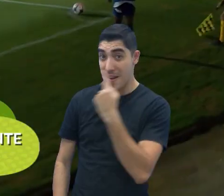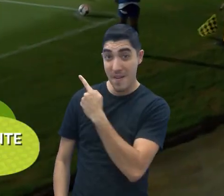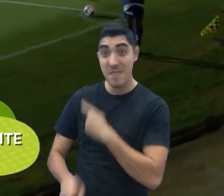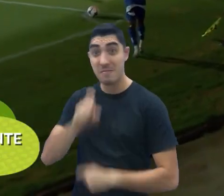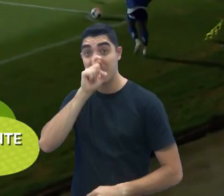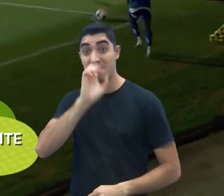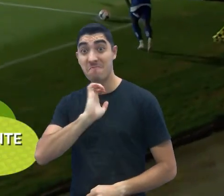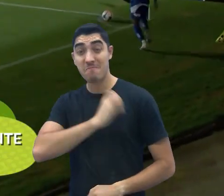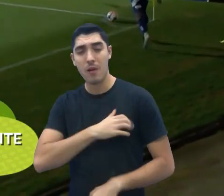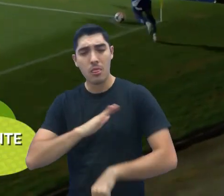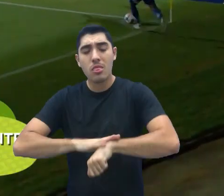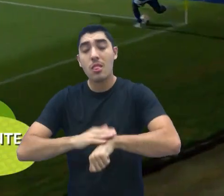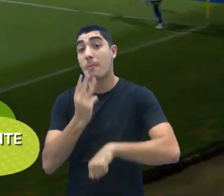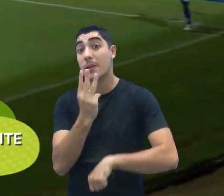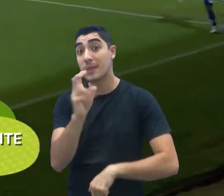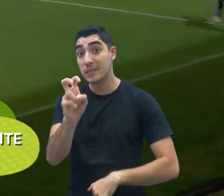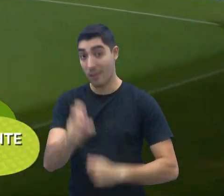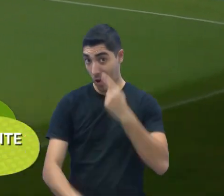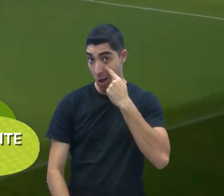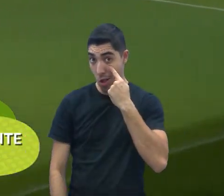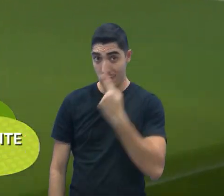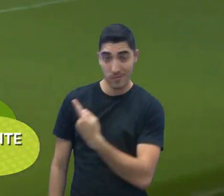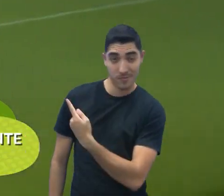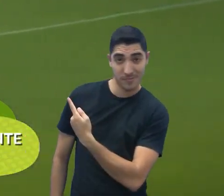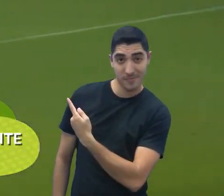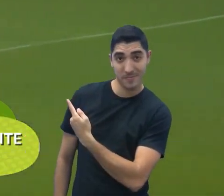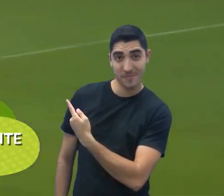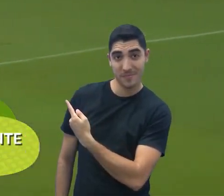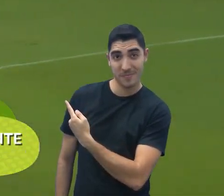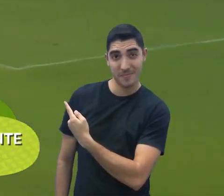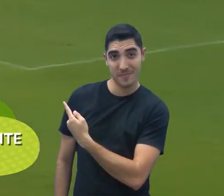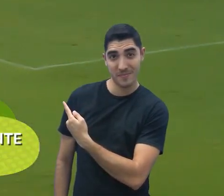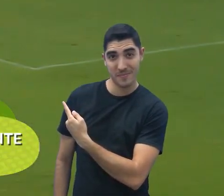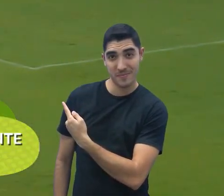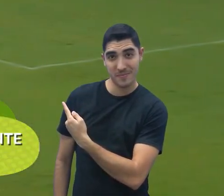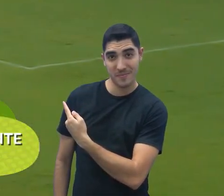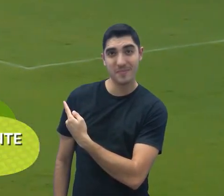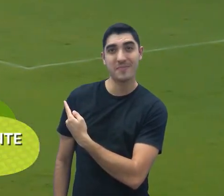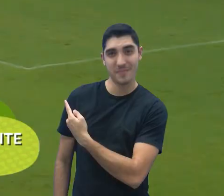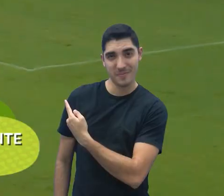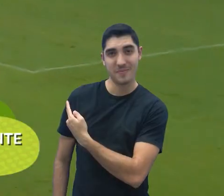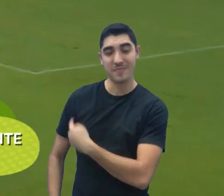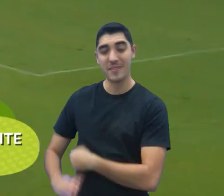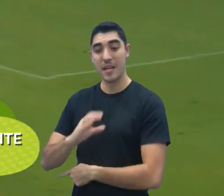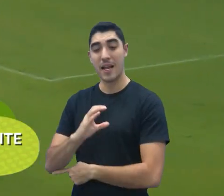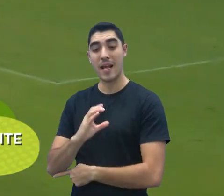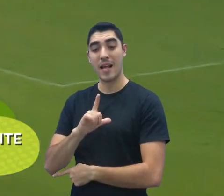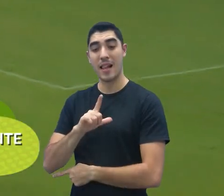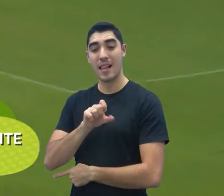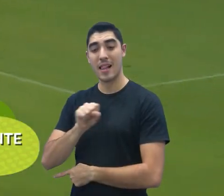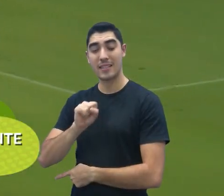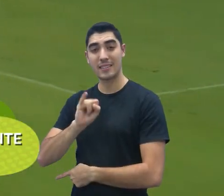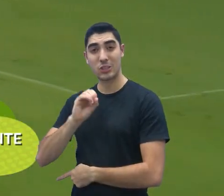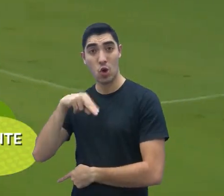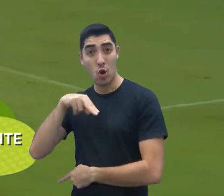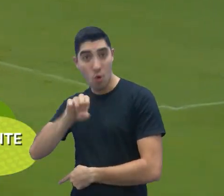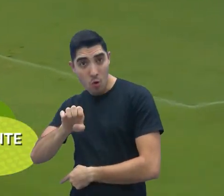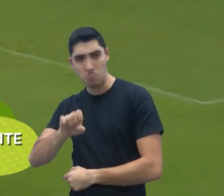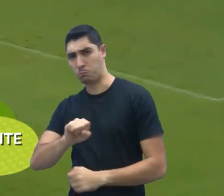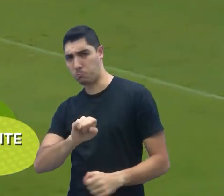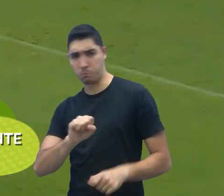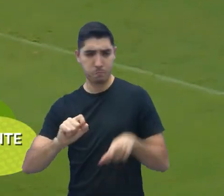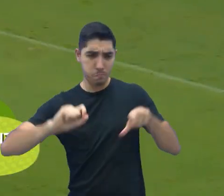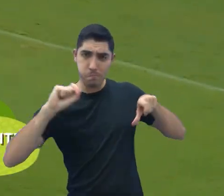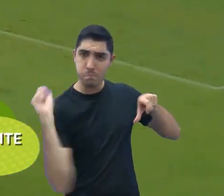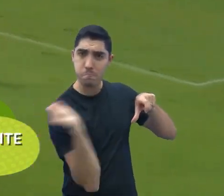Aos 35, Michael Paulista cobrou escanteio e Clecione fez valer o número 9 que carrega nas